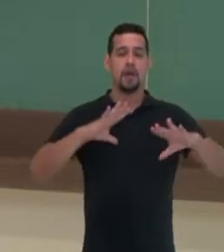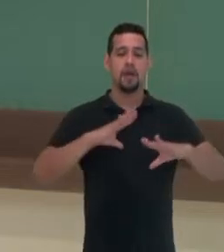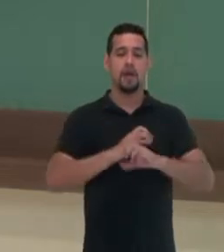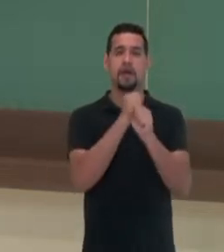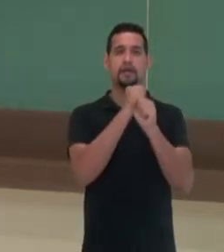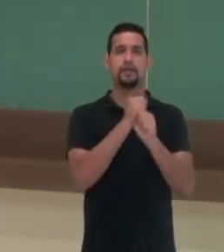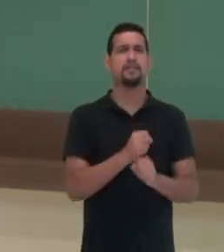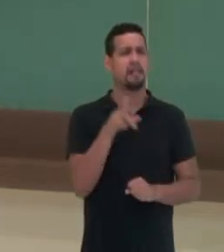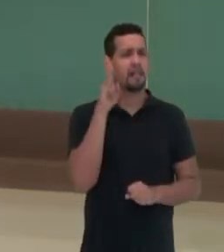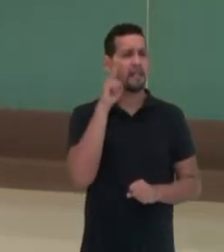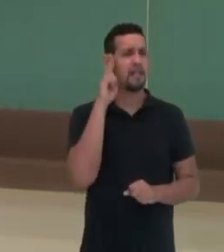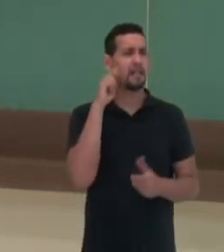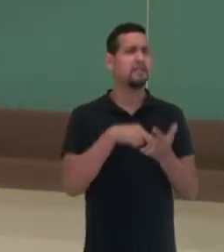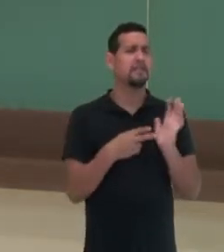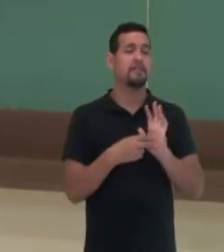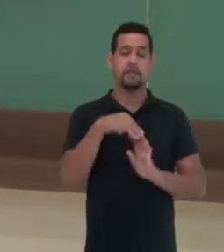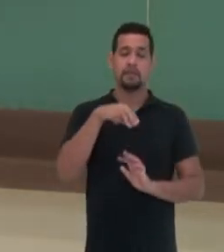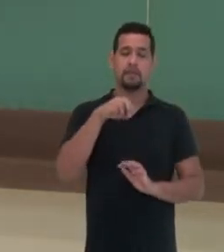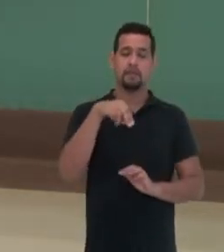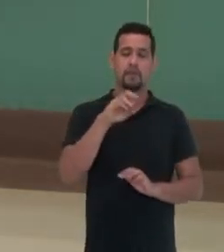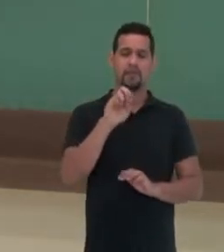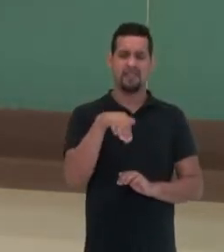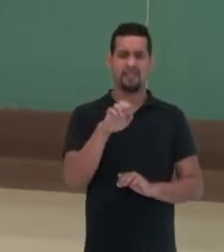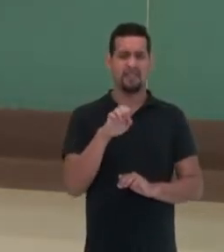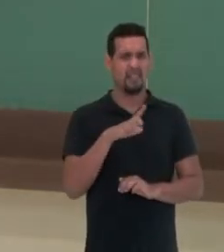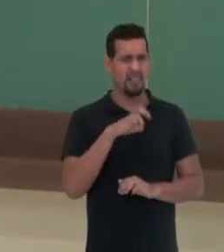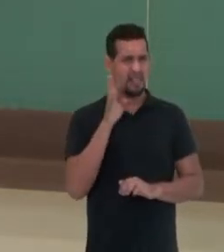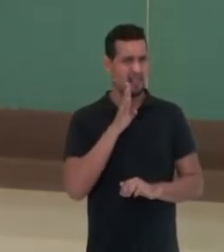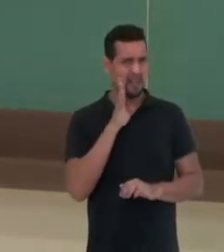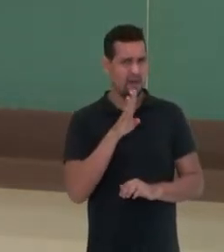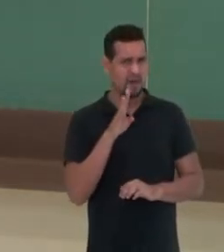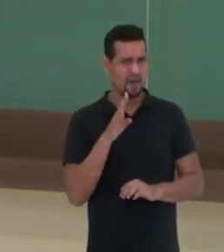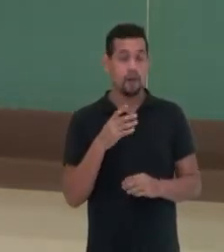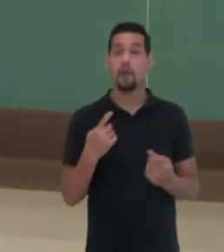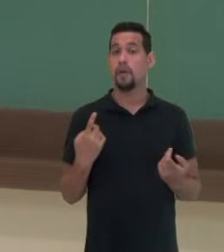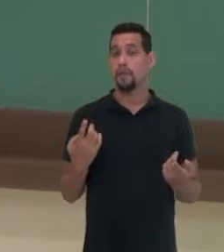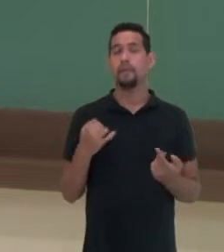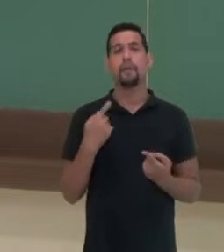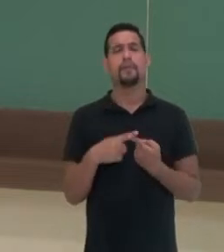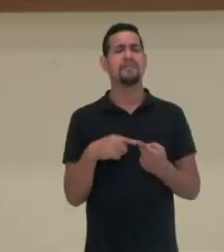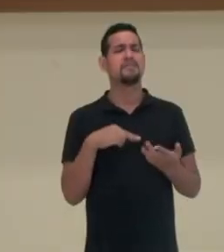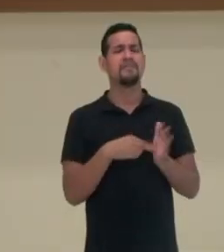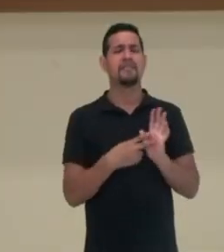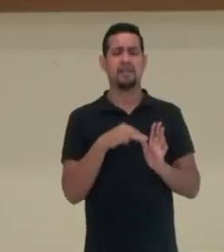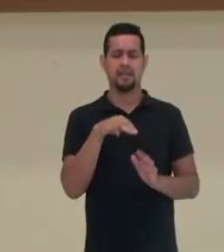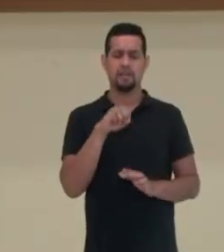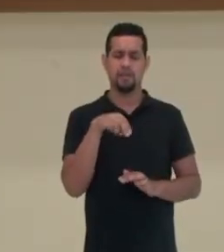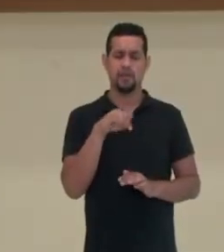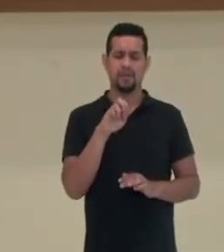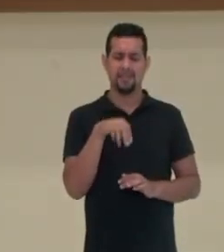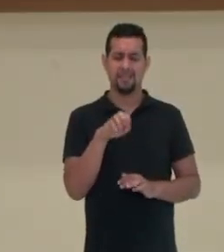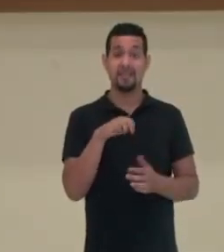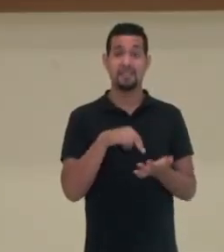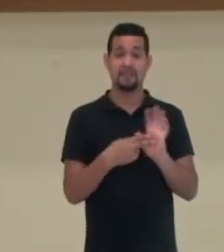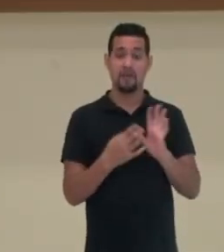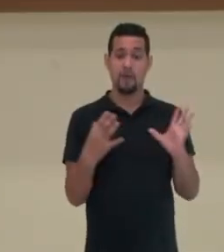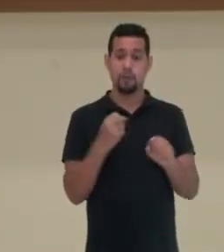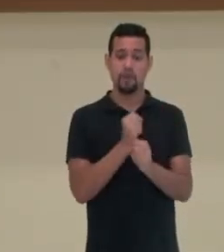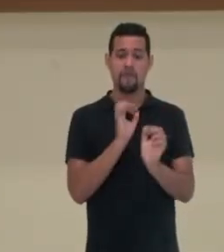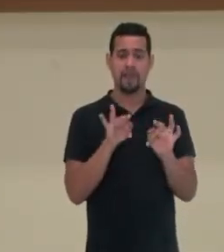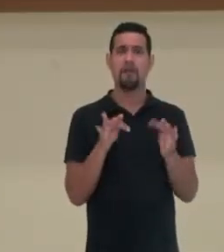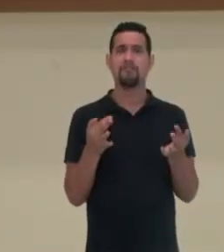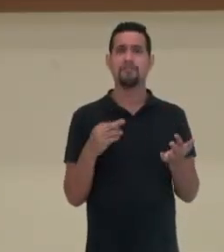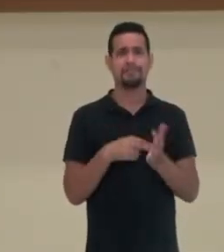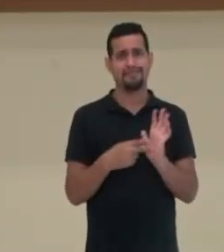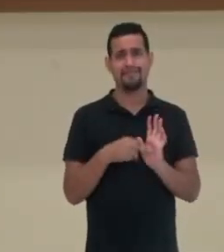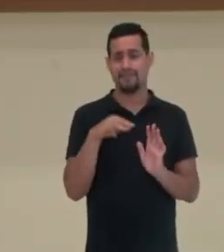Montante. Você lembra o que é montante? A montante é legal, né? Por quê? Montante. O que é montante, gente? Montante é o monte que eu tenho no final. Por isso que